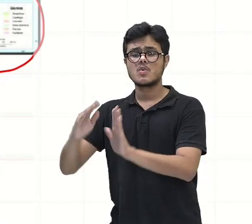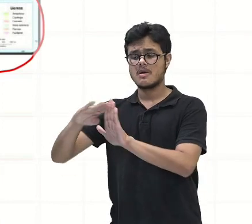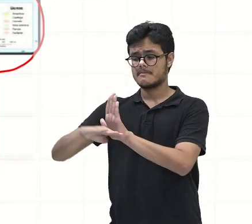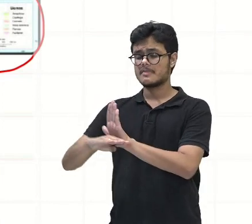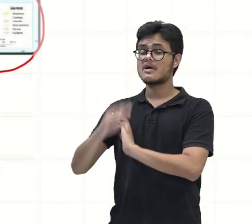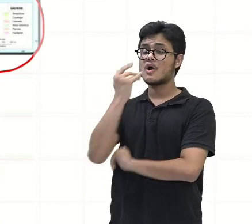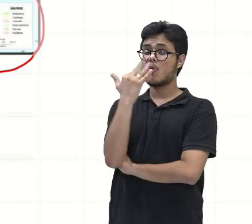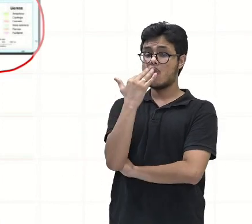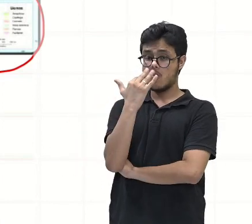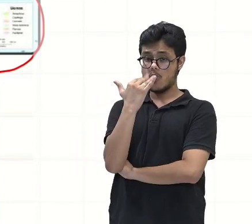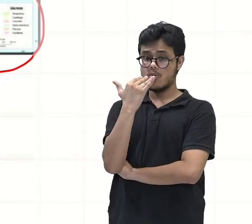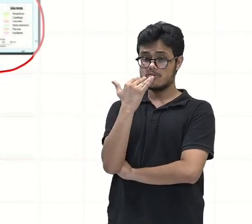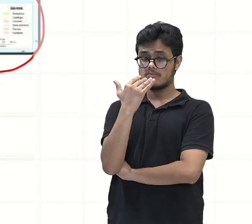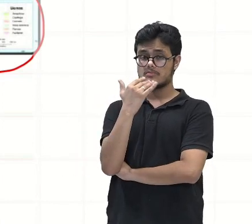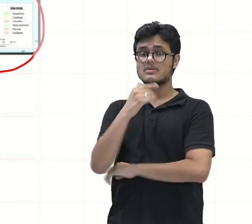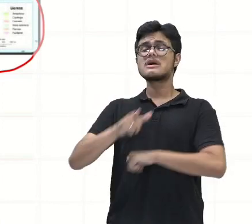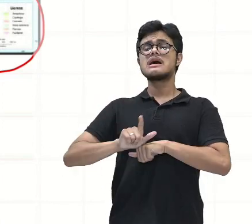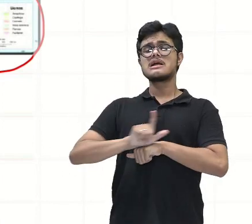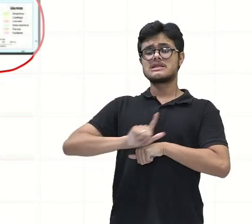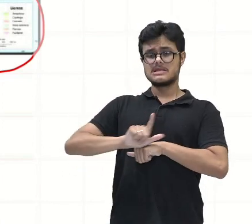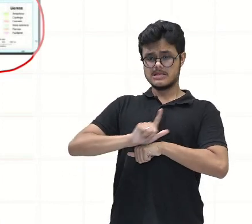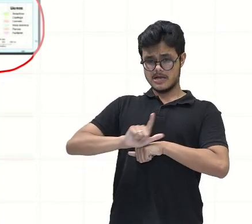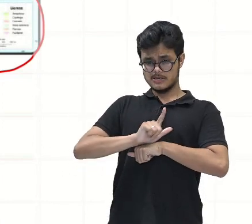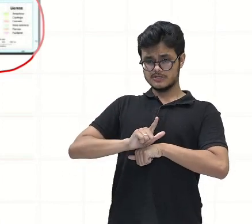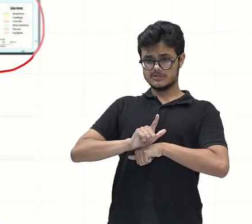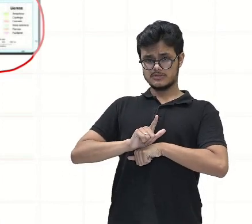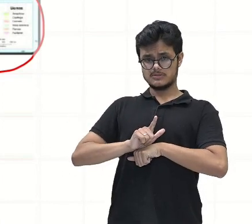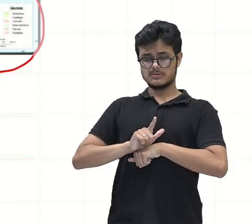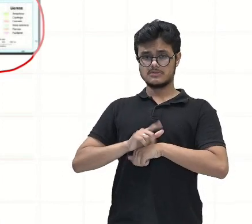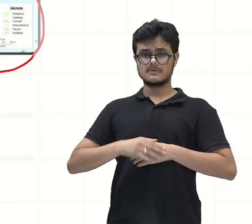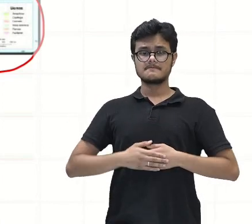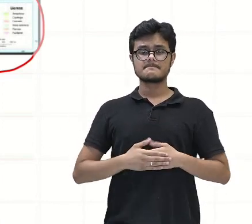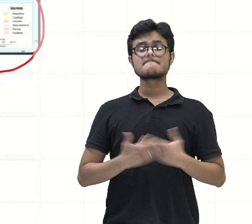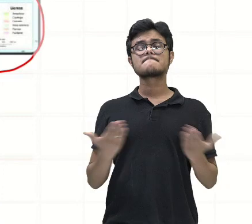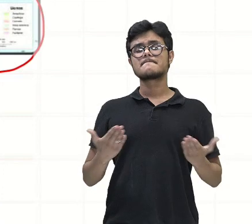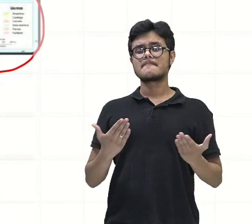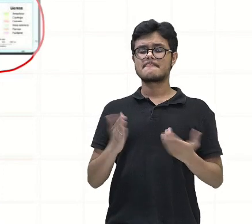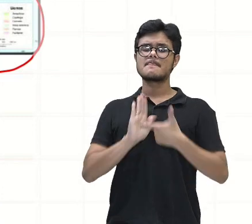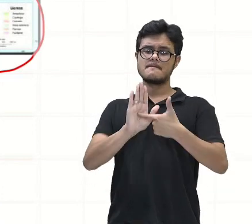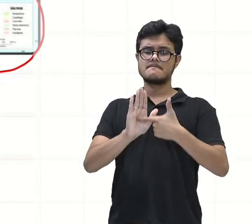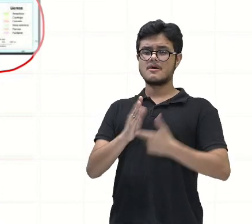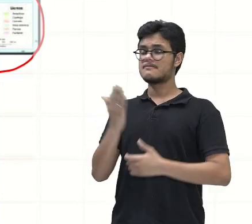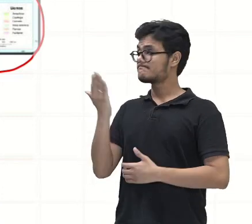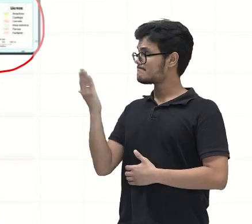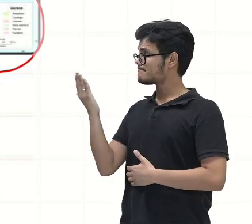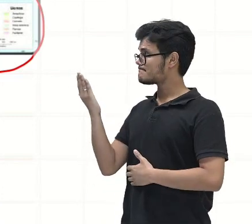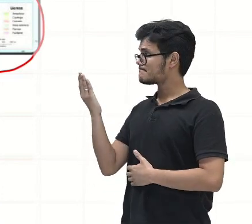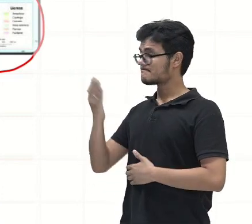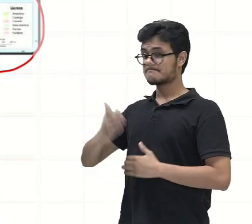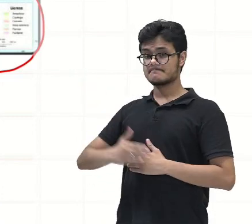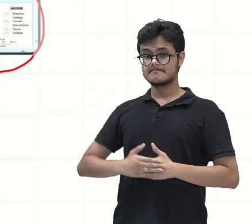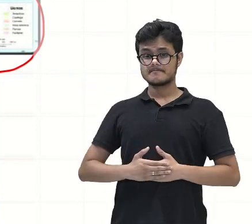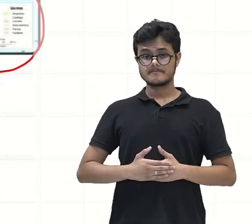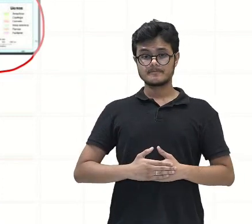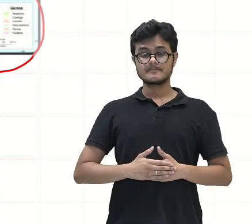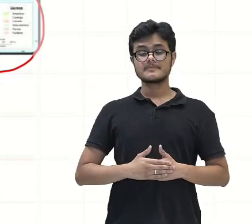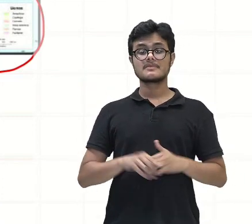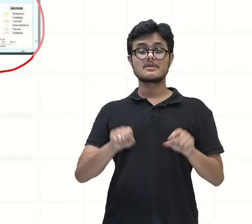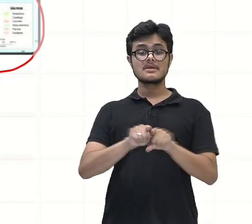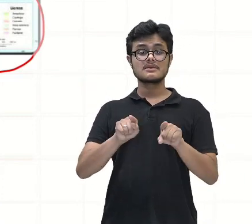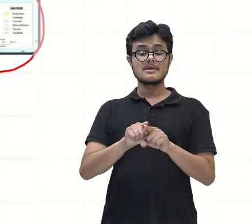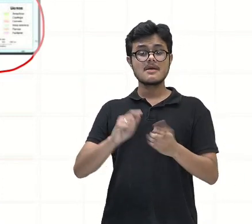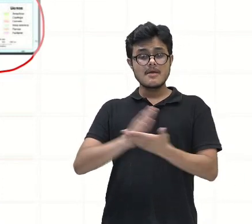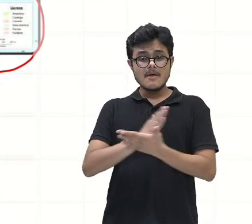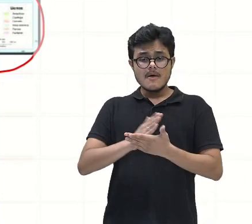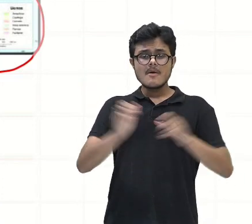cor eh lilá tá então aqui ele estão representados pela cor lilá e também esse